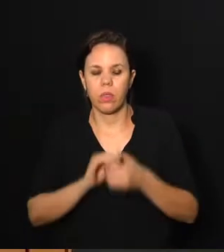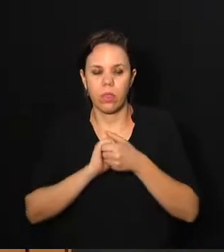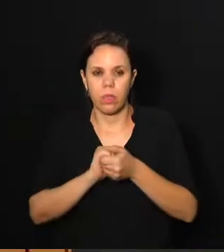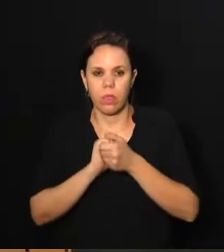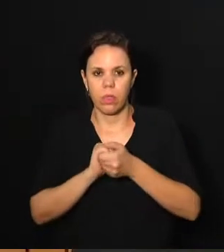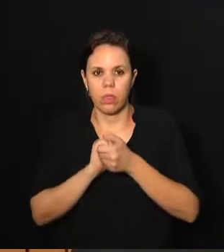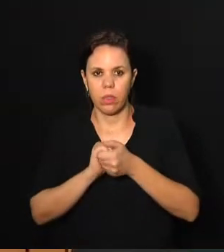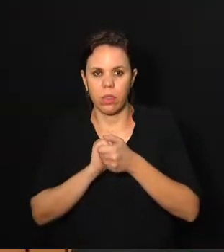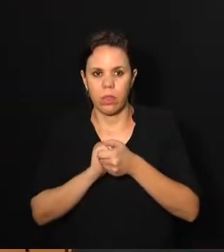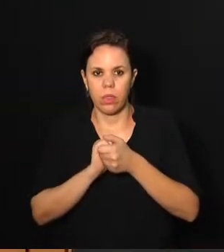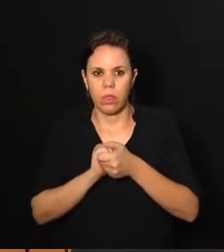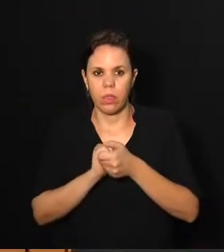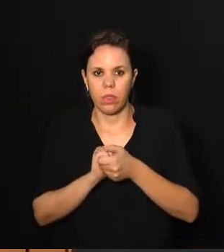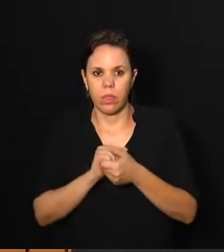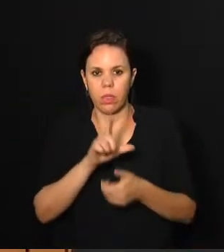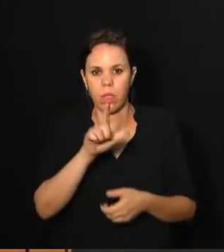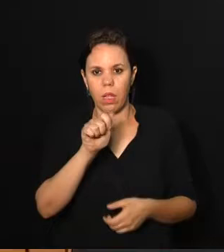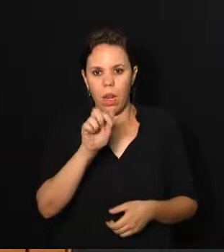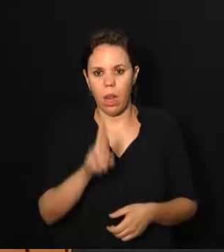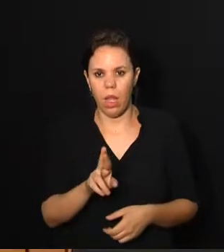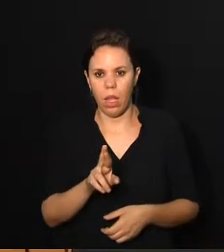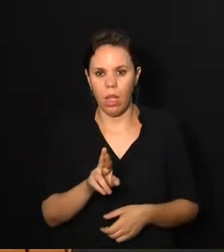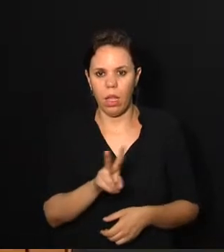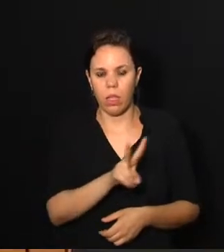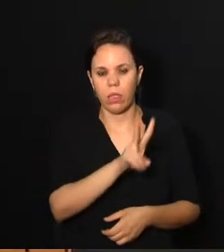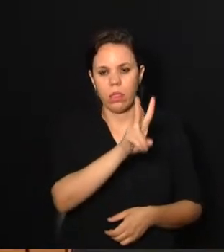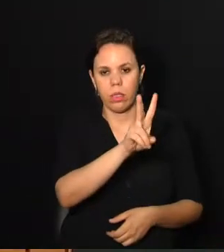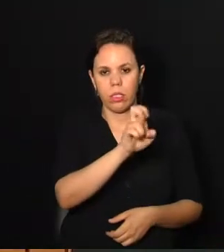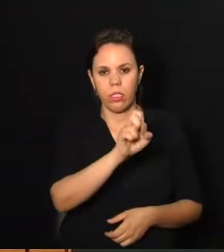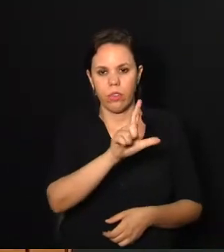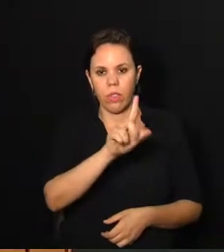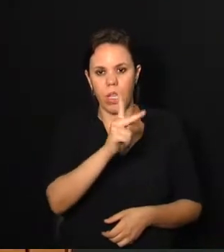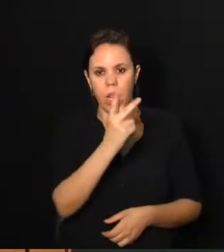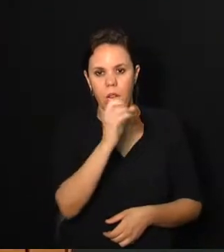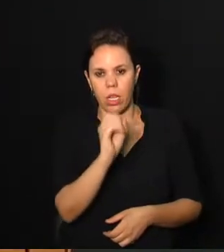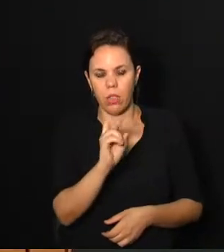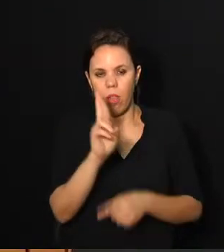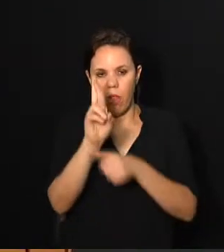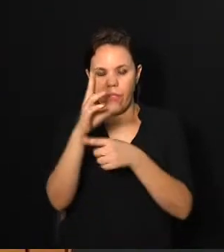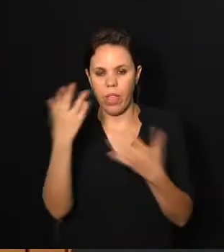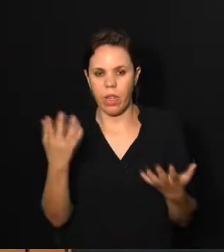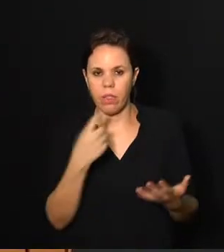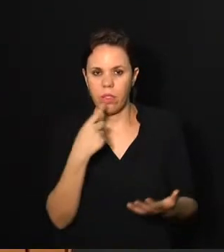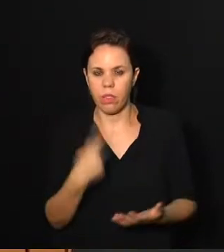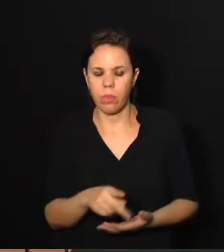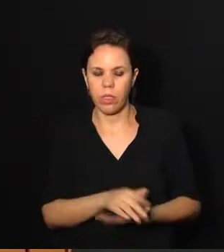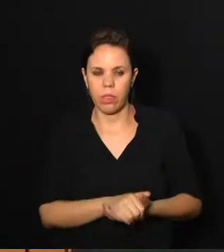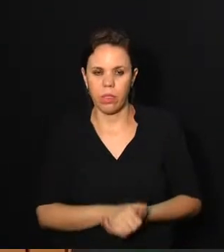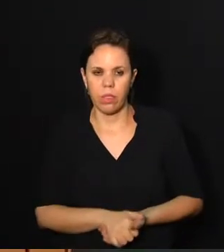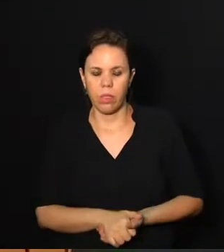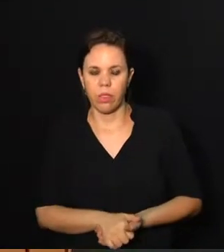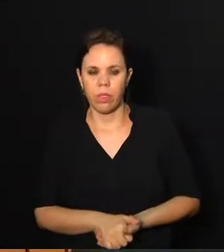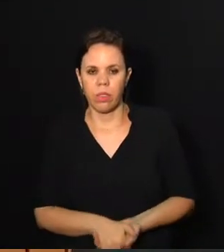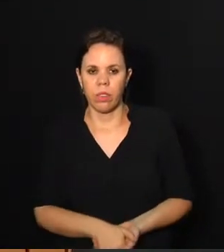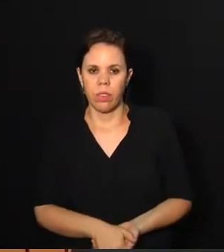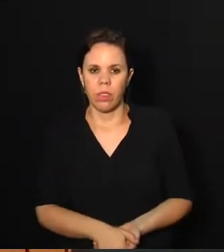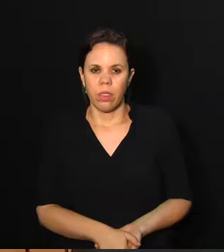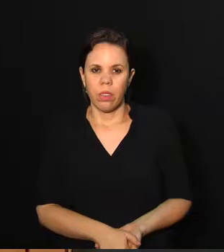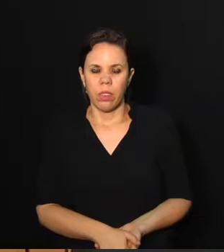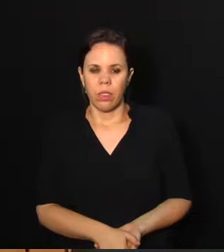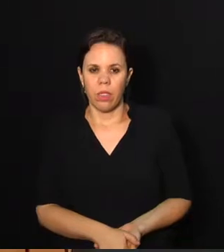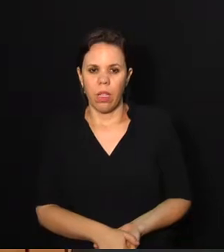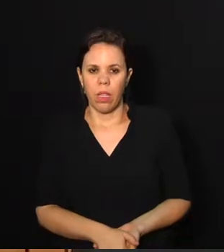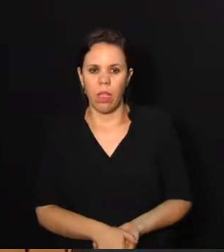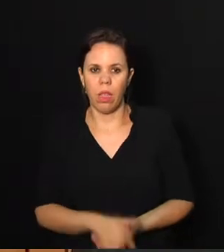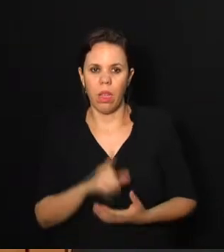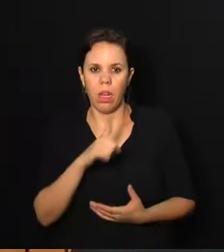parabenizar o Lar dos Velhinhos de Campinas, que se tornou uma referência. Ali, novamente dizendo, é